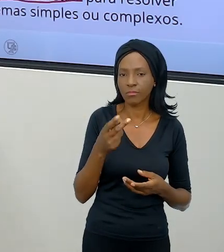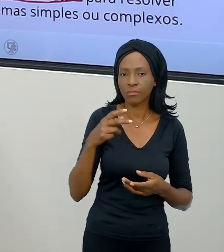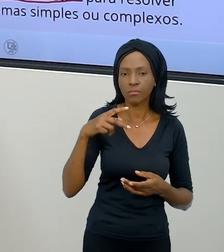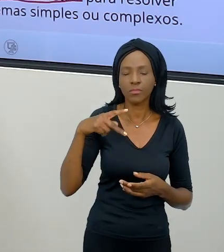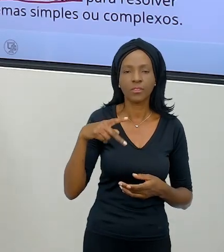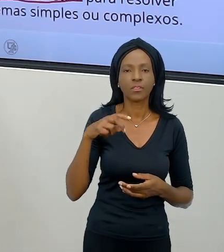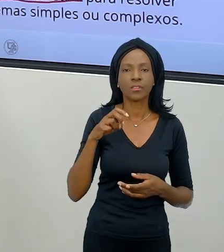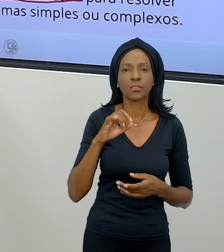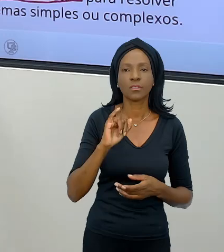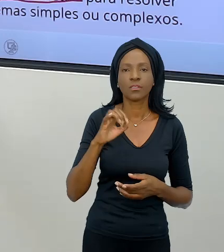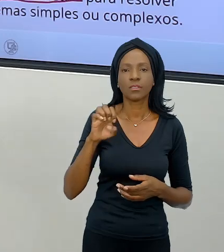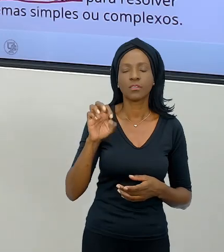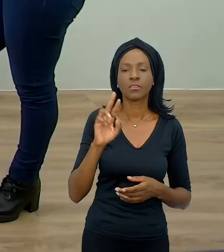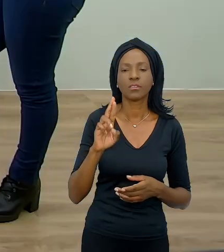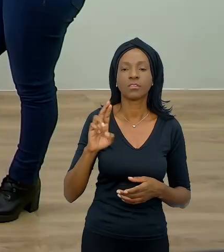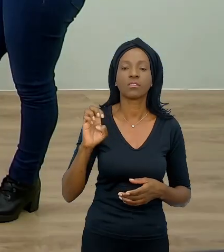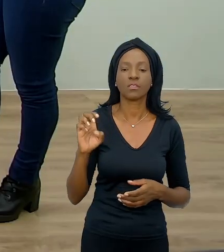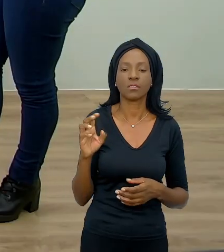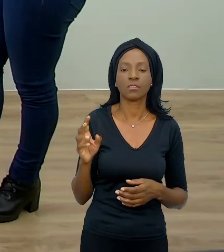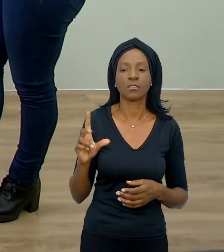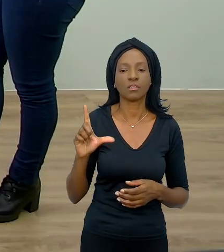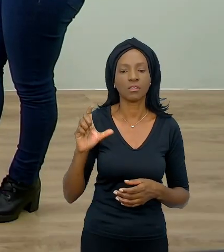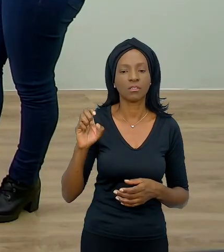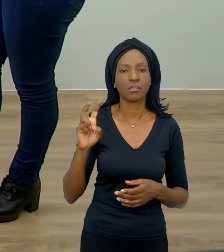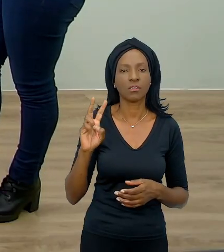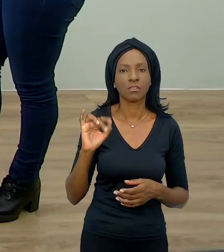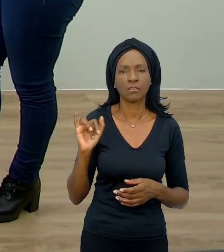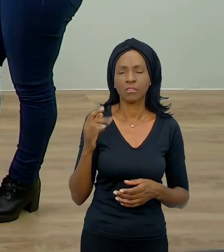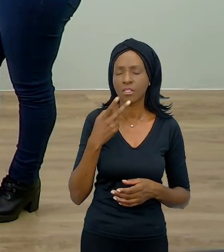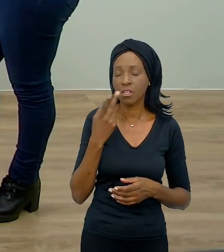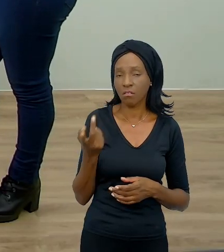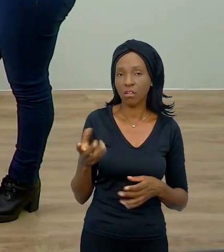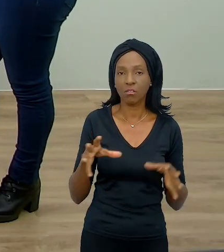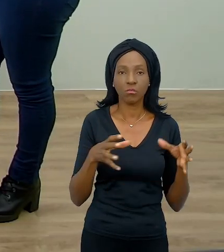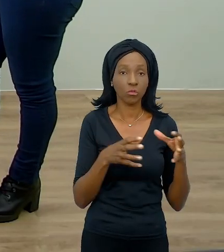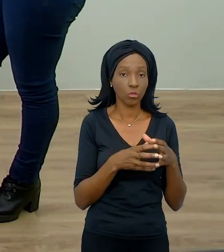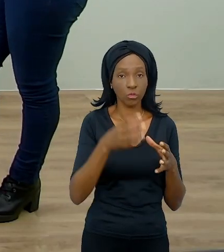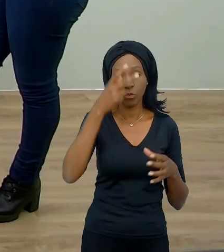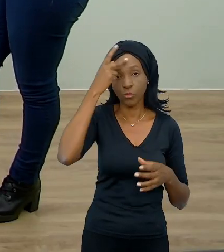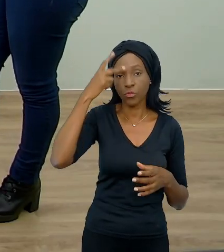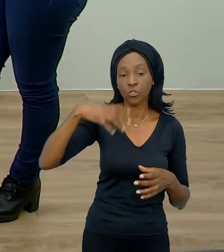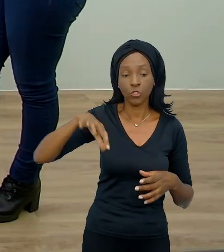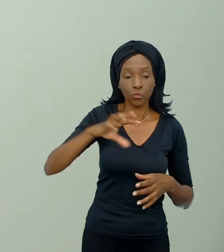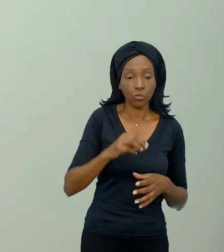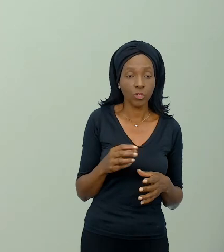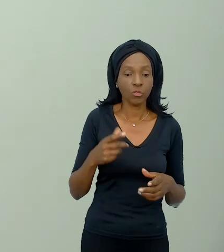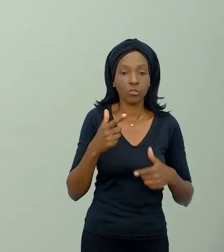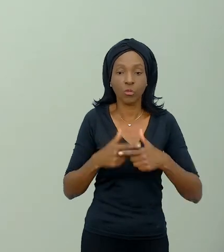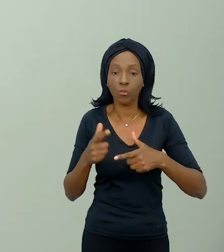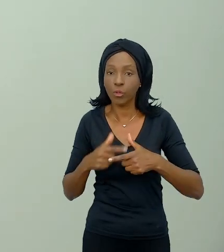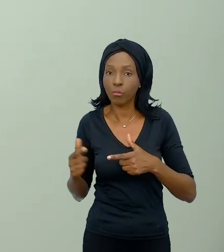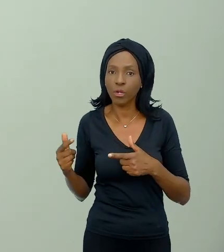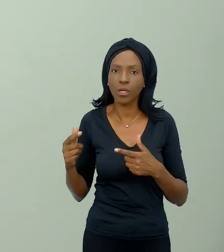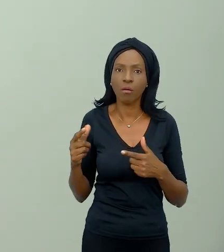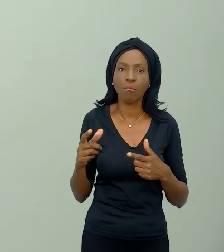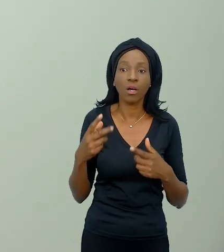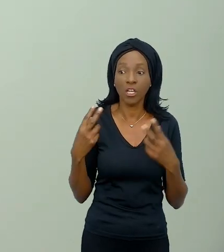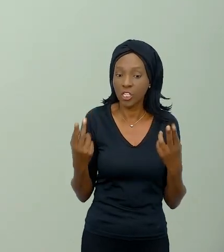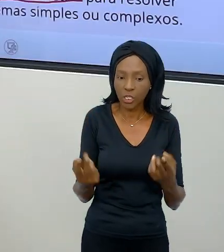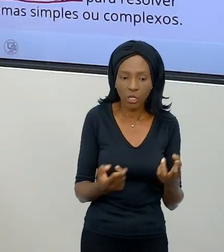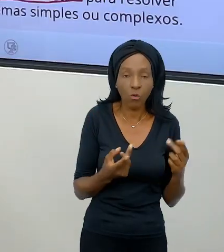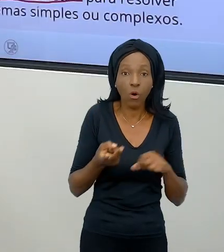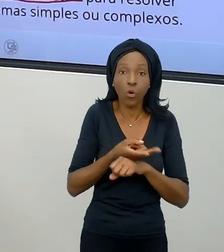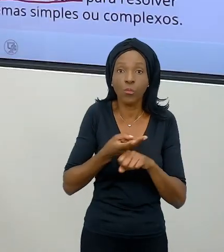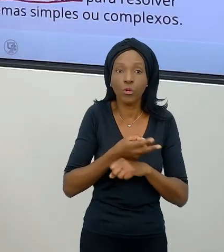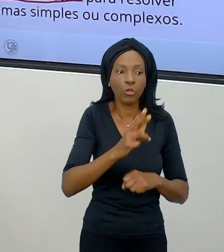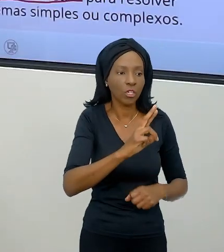Ele diz que quando um grupo de pessoas tem um problema comum, esse grupo busca, por exemplo, uma solução,